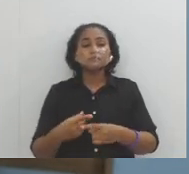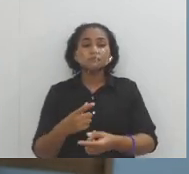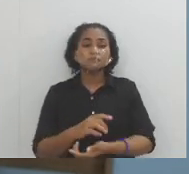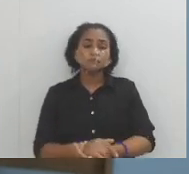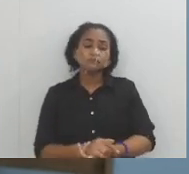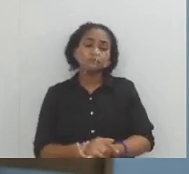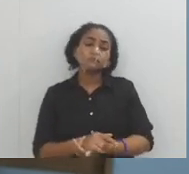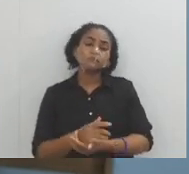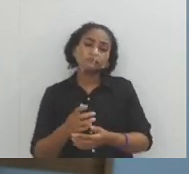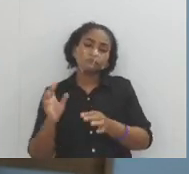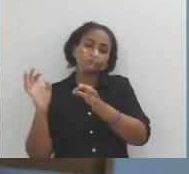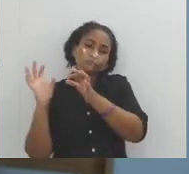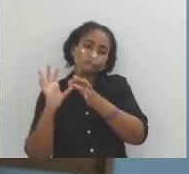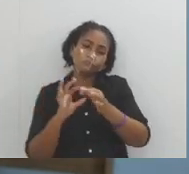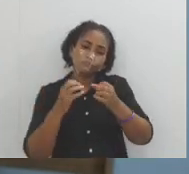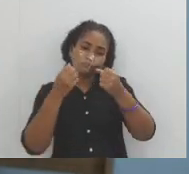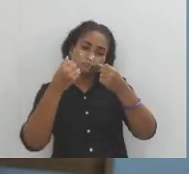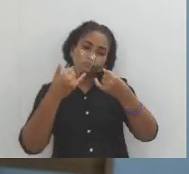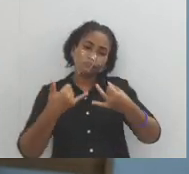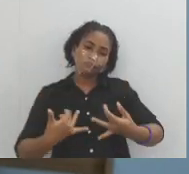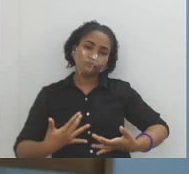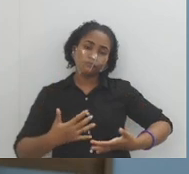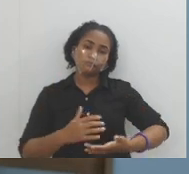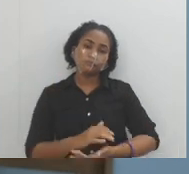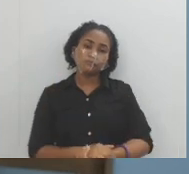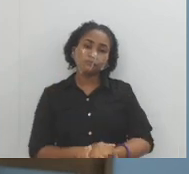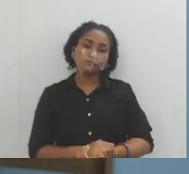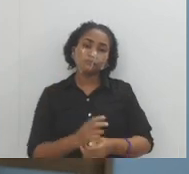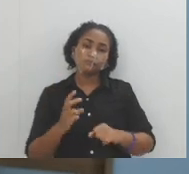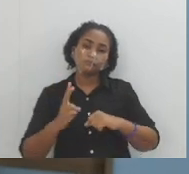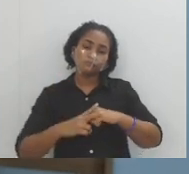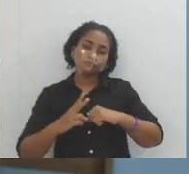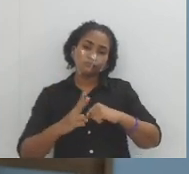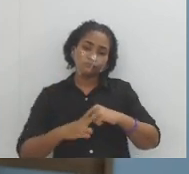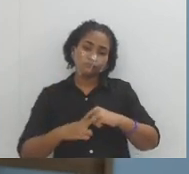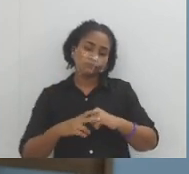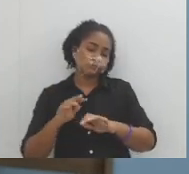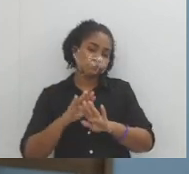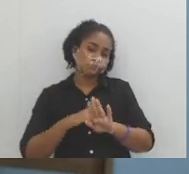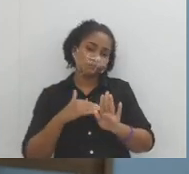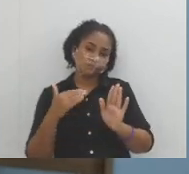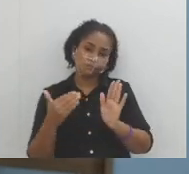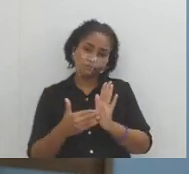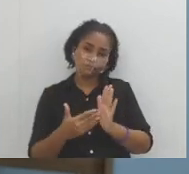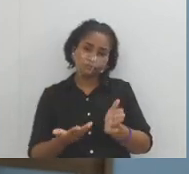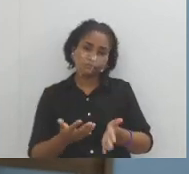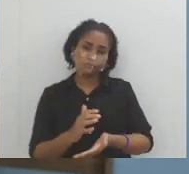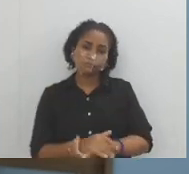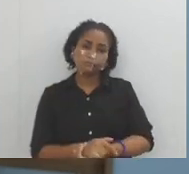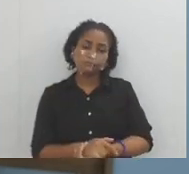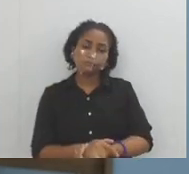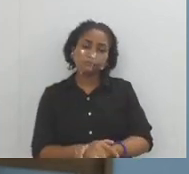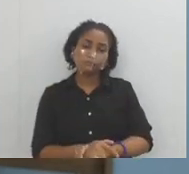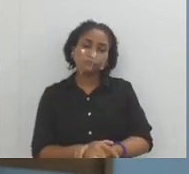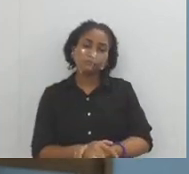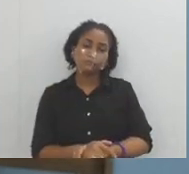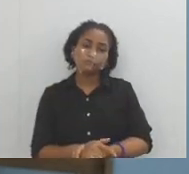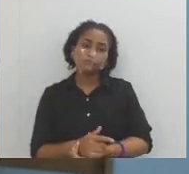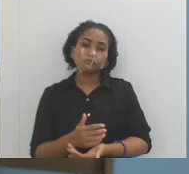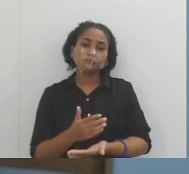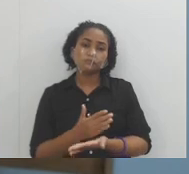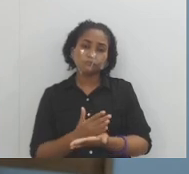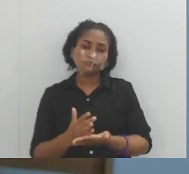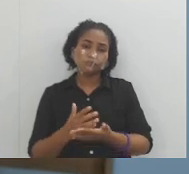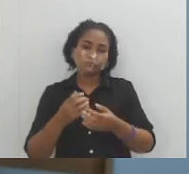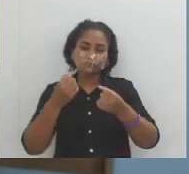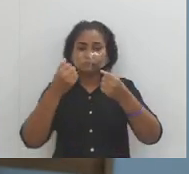que eu vou trazer aqui para vocês verbos, né? Não vamos ver todos os casos, evidentemente que não, mas eu vou trazer